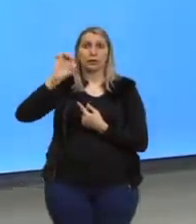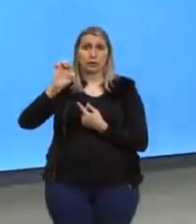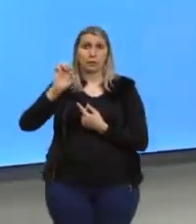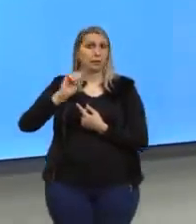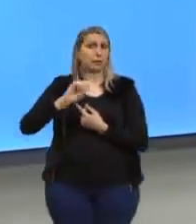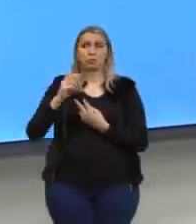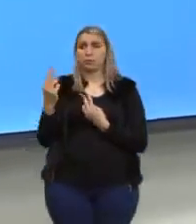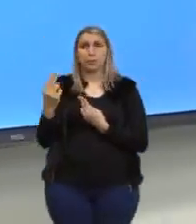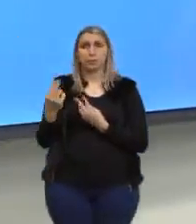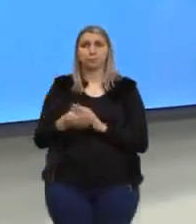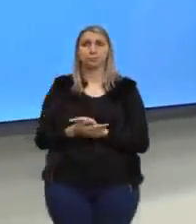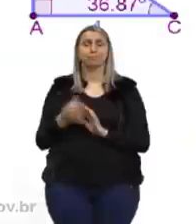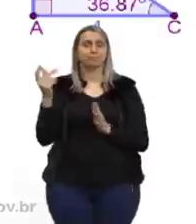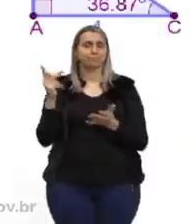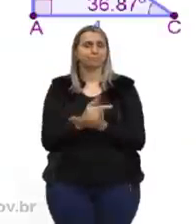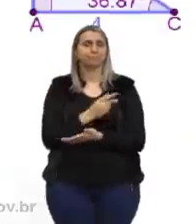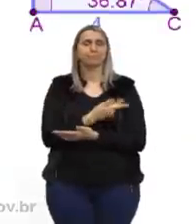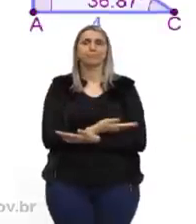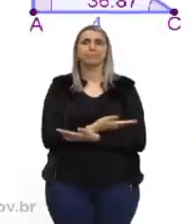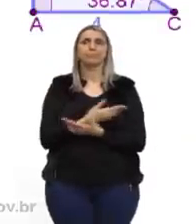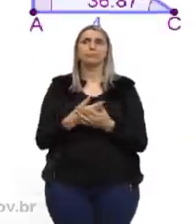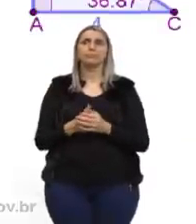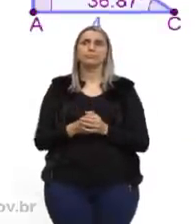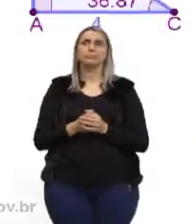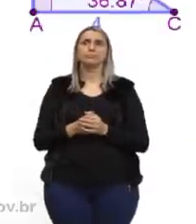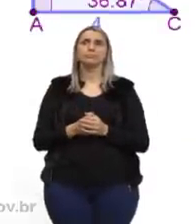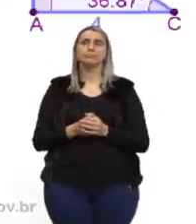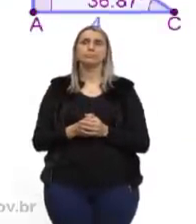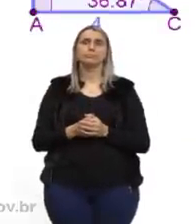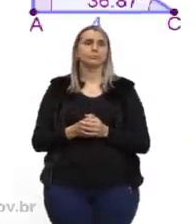Certo? Então, incorreta essa também.